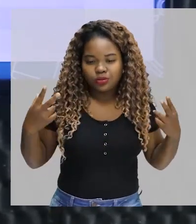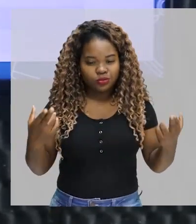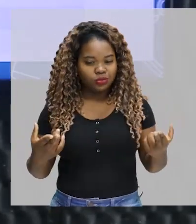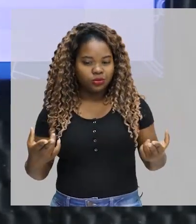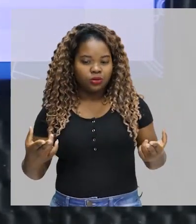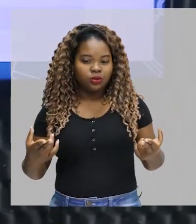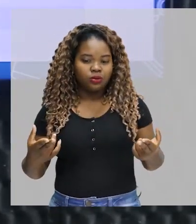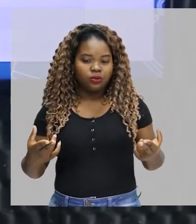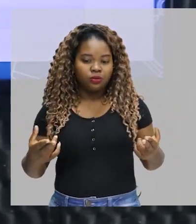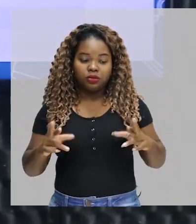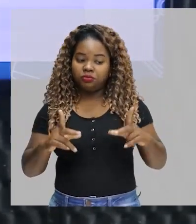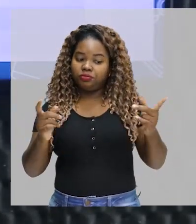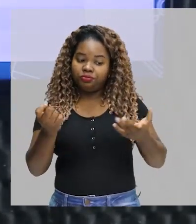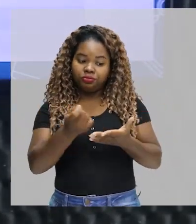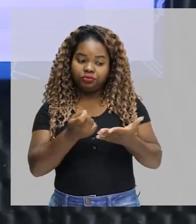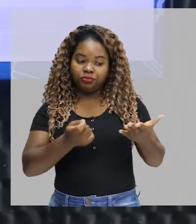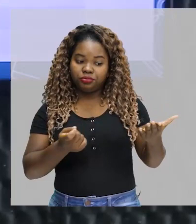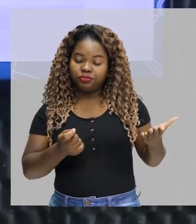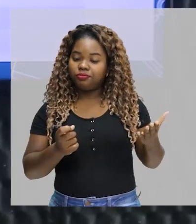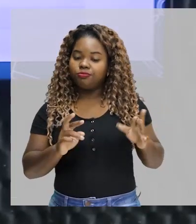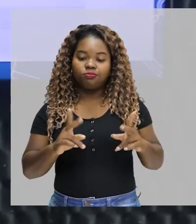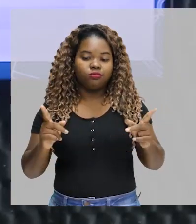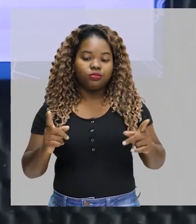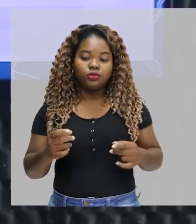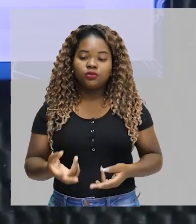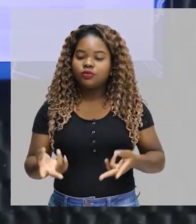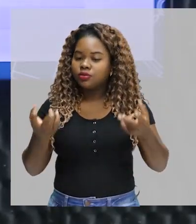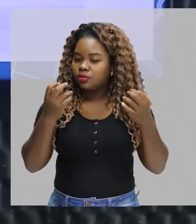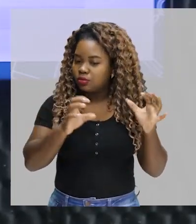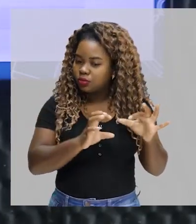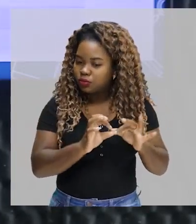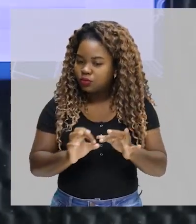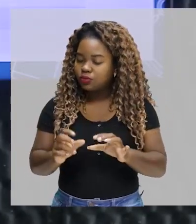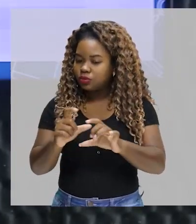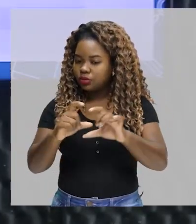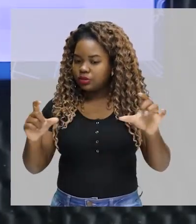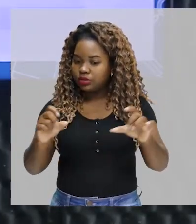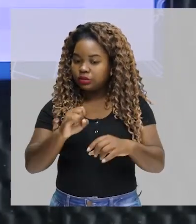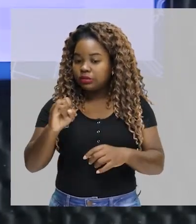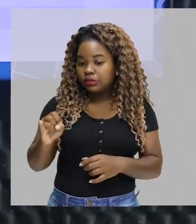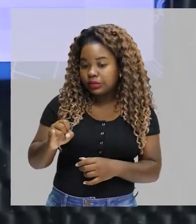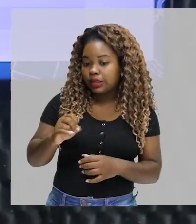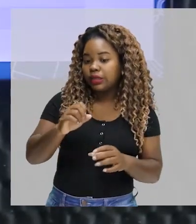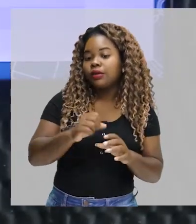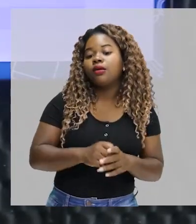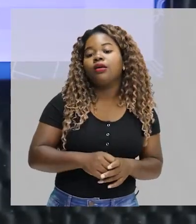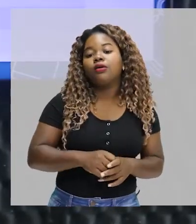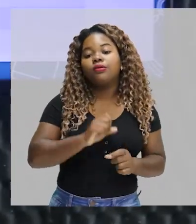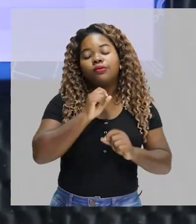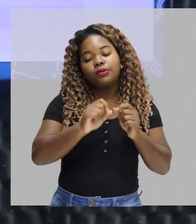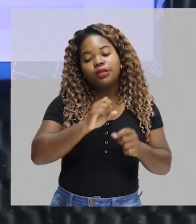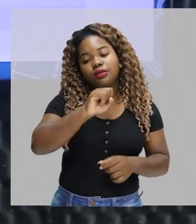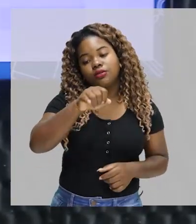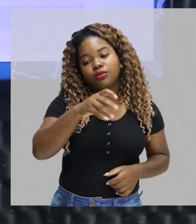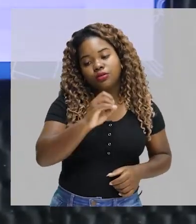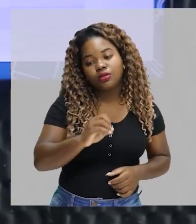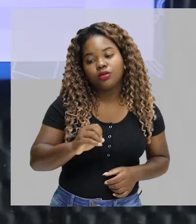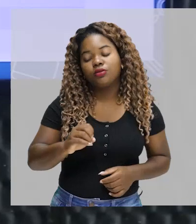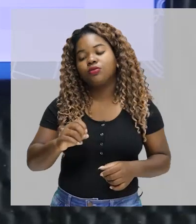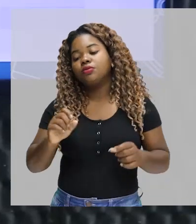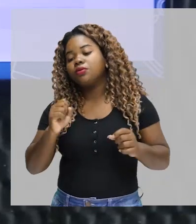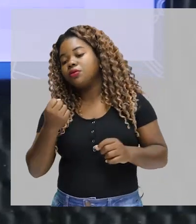na escrita. O que você vai observar é no contexto da frase, se ele é sujeito ou se ele é objeto.